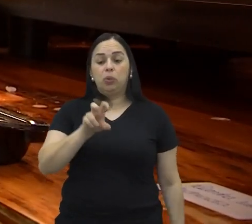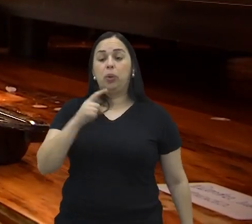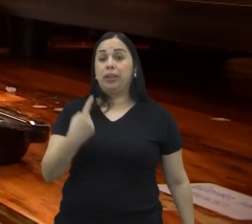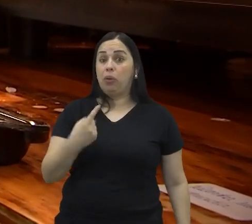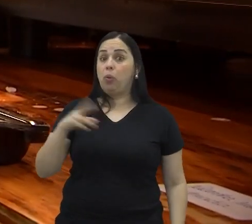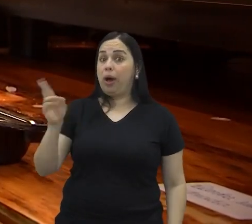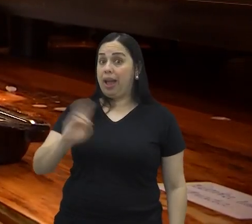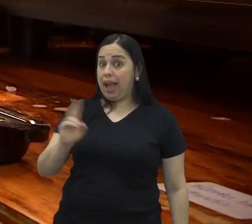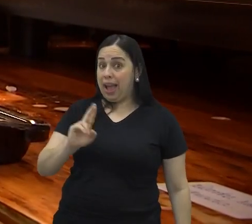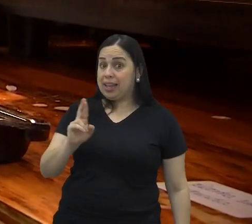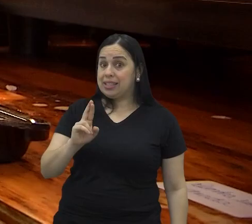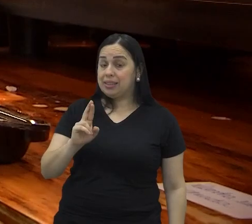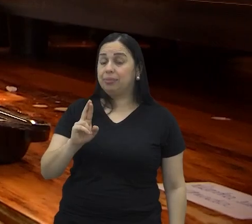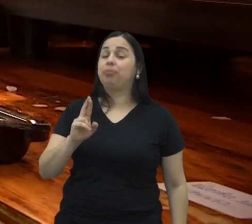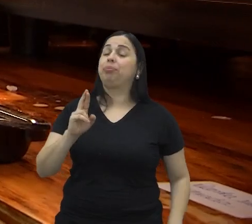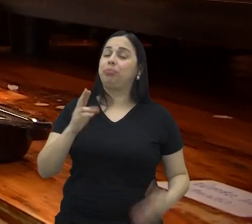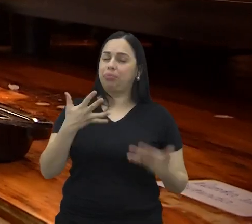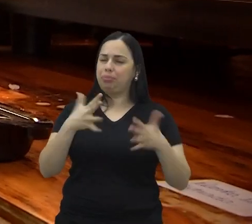de R$